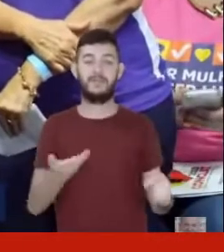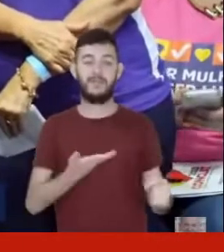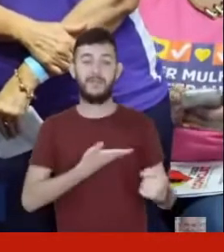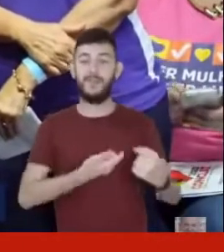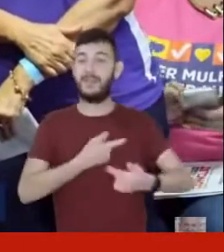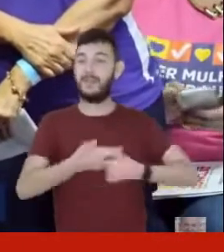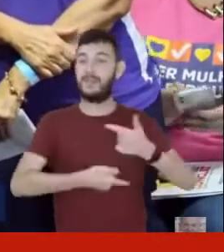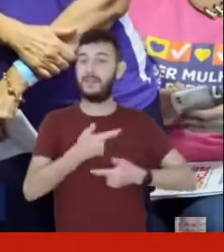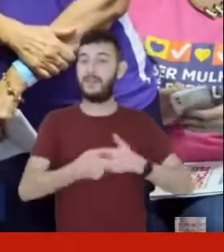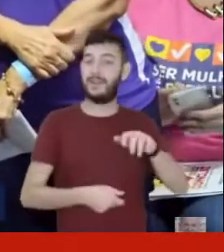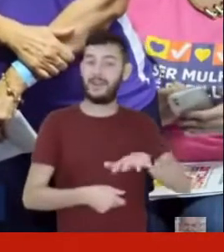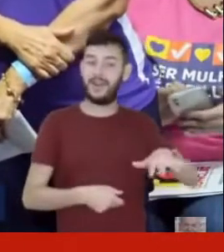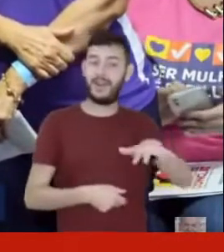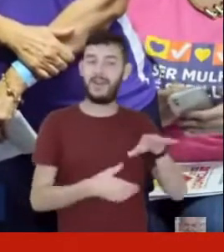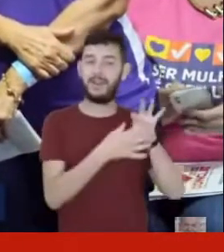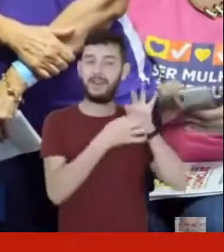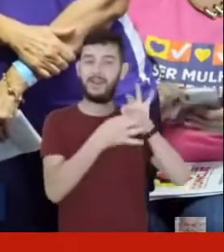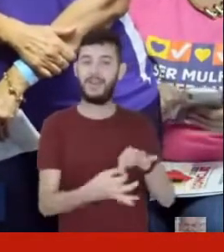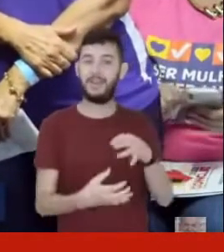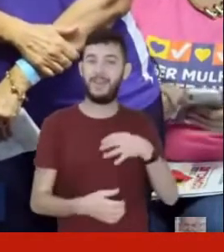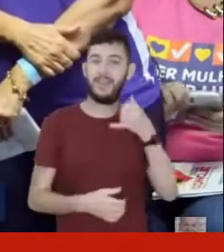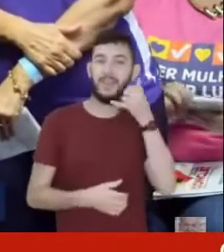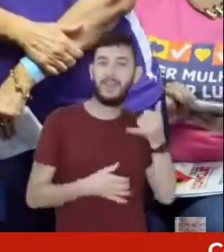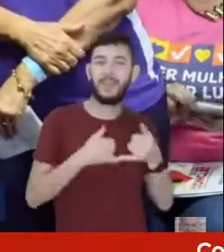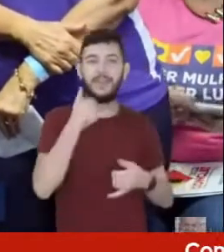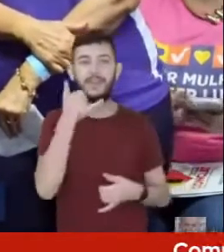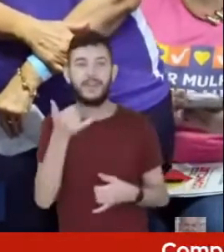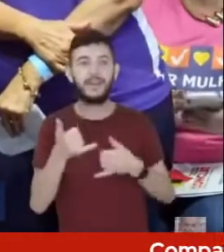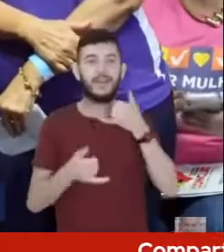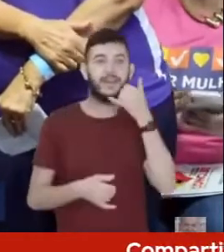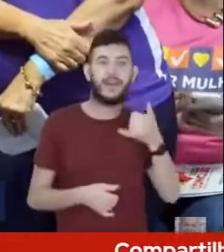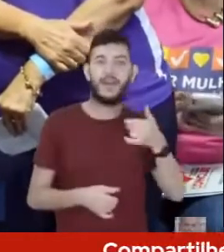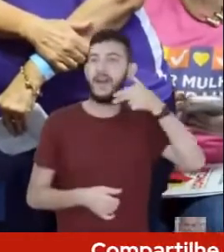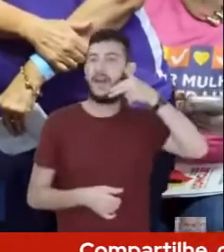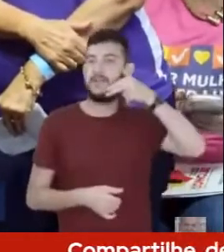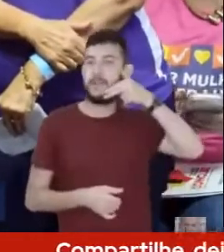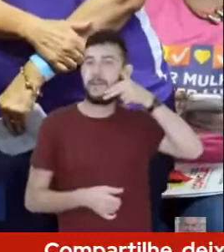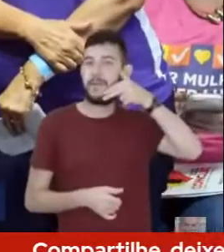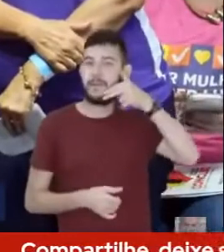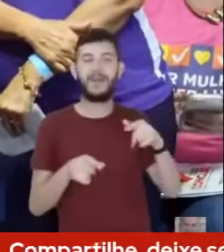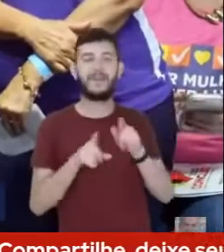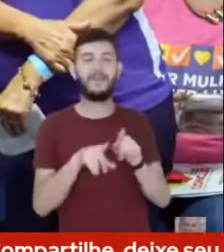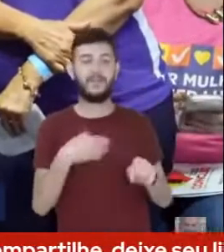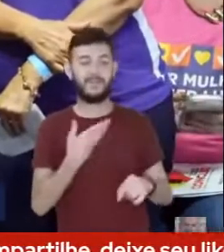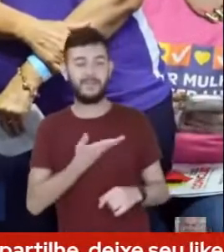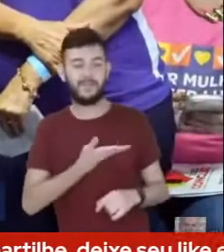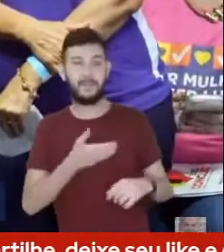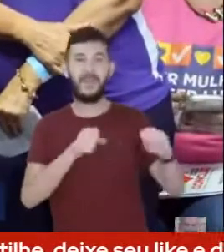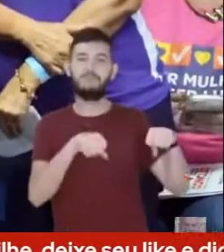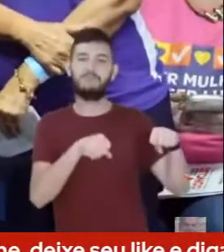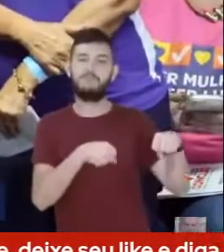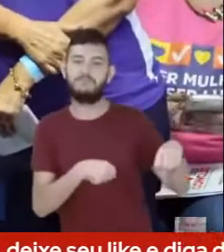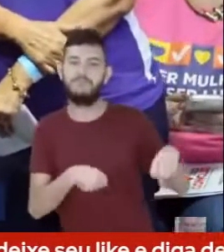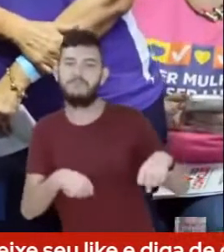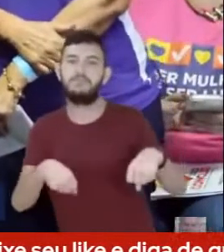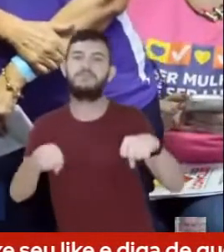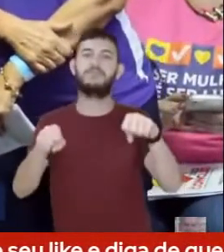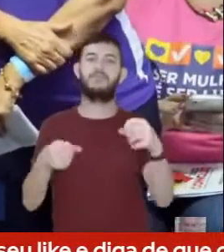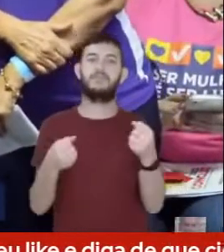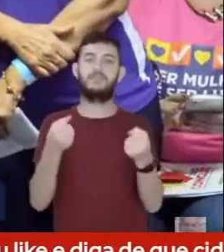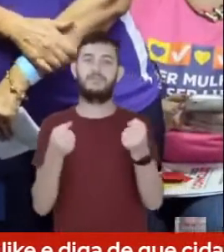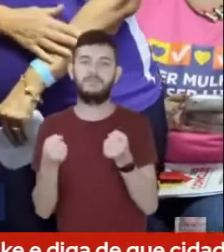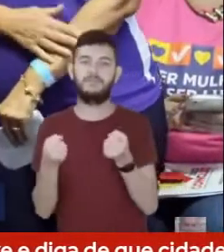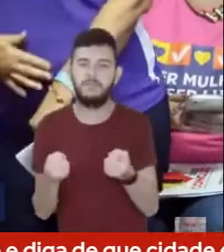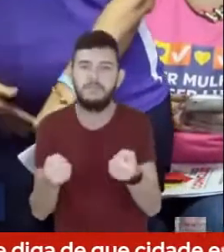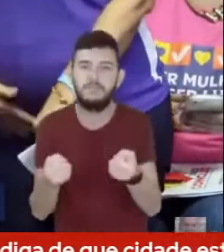estão. Todos os companheiros dos motoboys, enfim, Companheiros e companheiras,